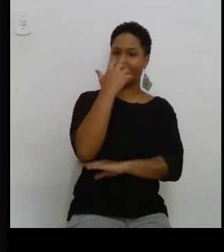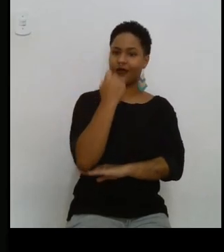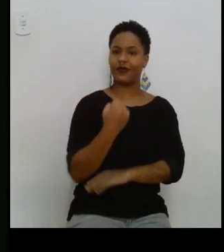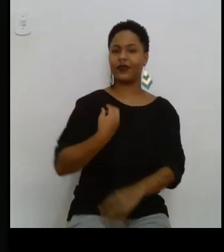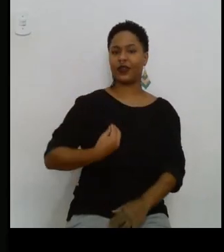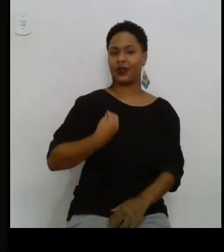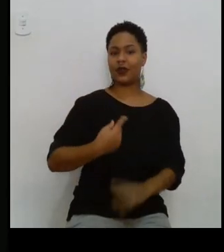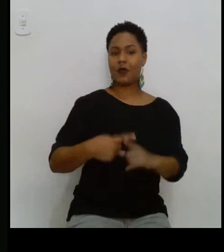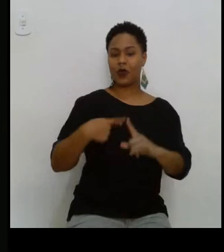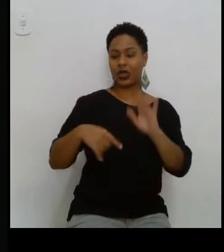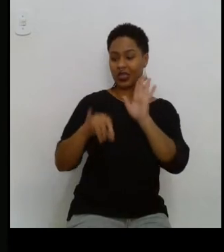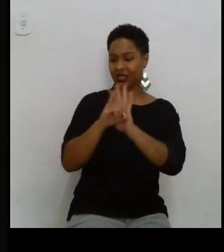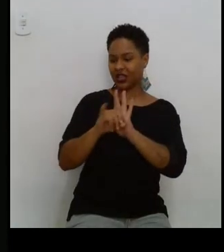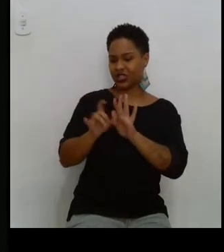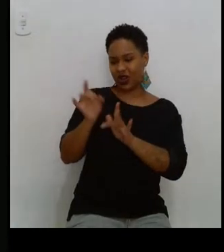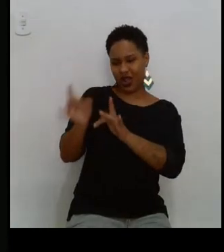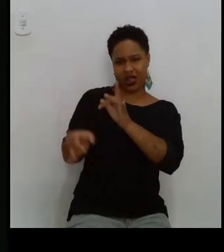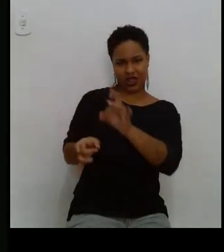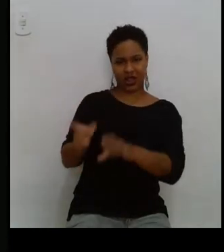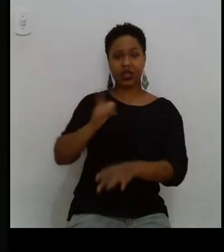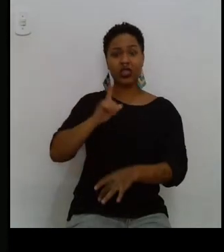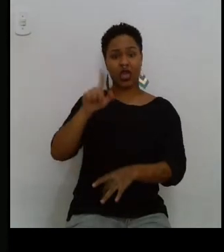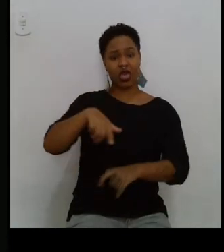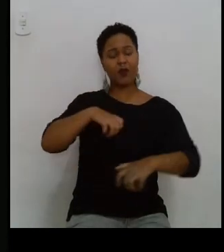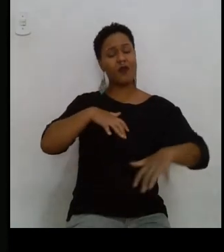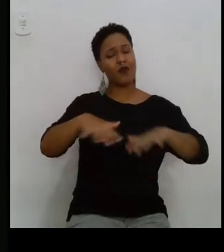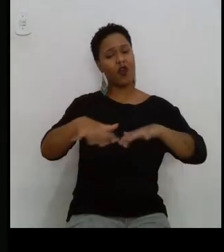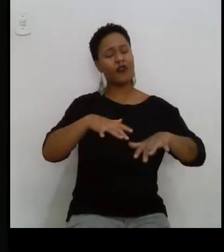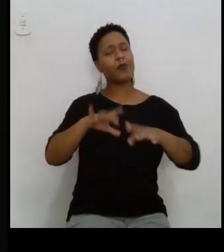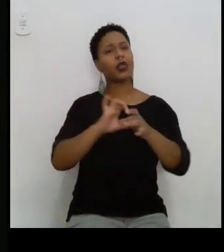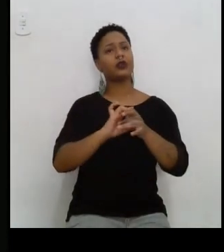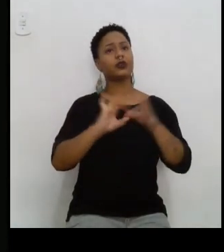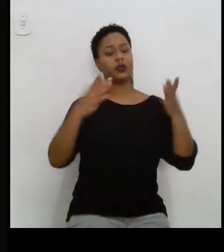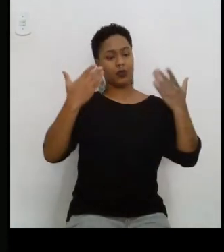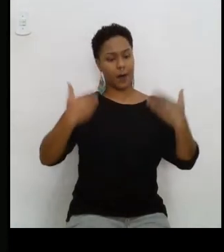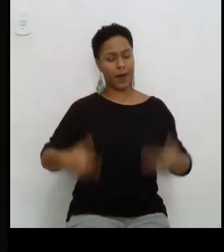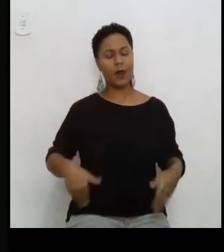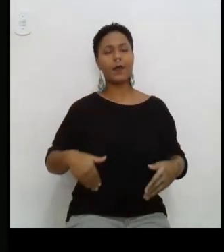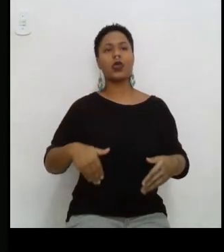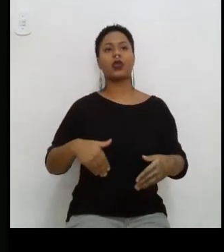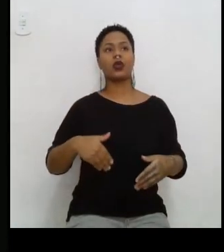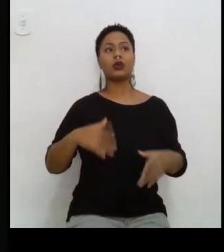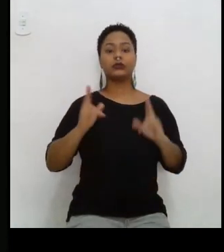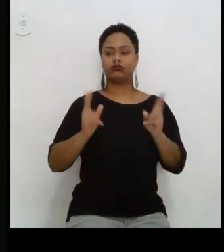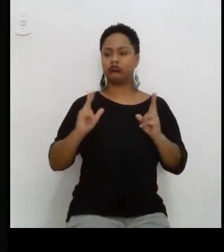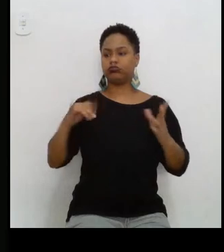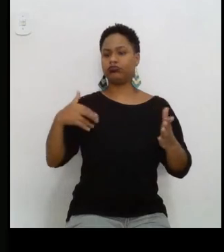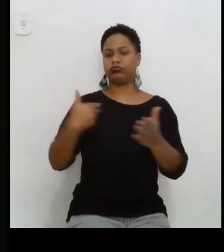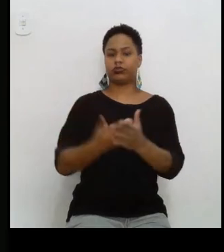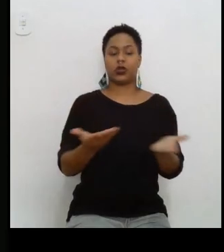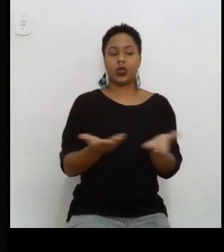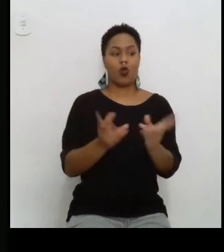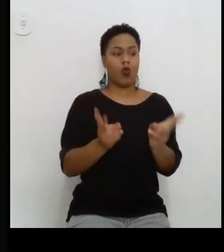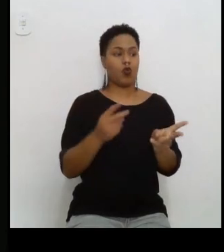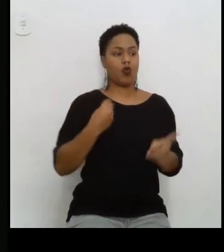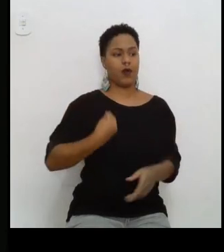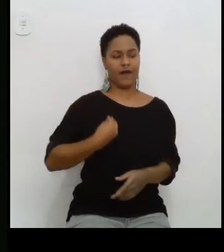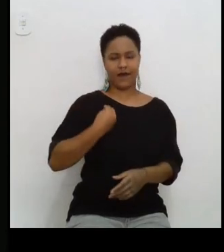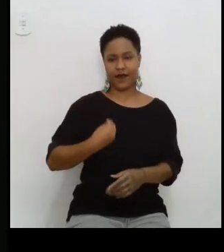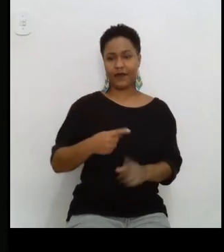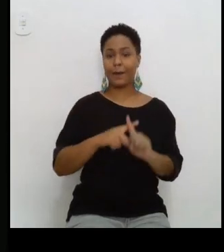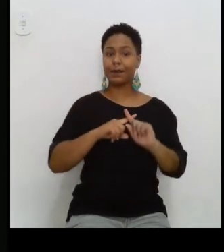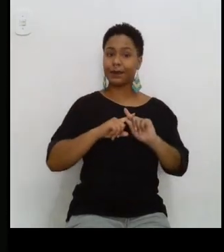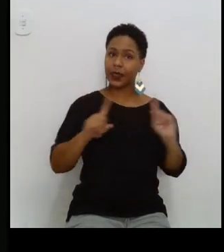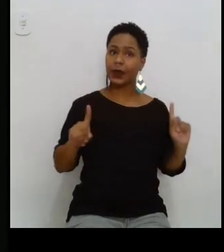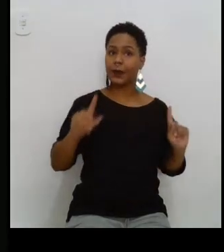marginalizados são é movimentos que me permitem me permitem permitiram está vivas mas também